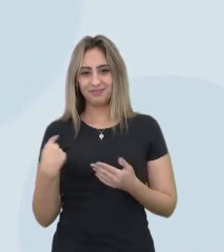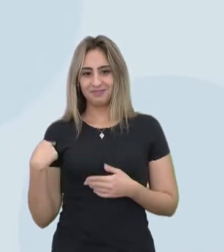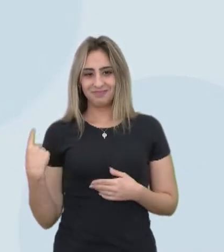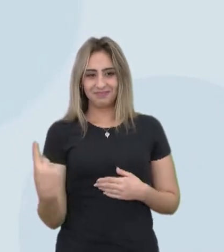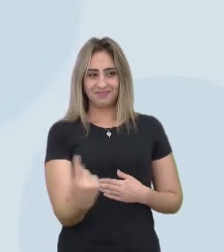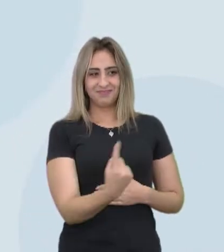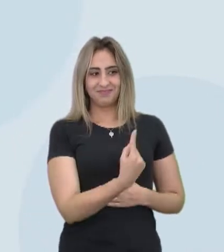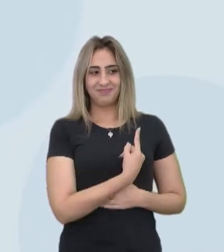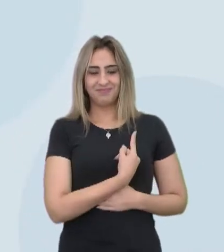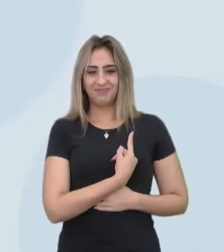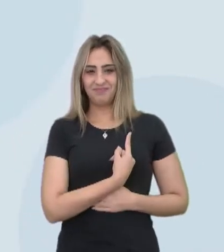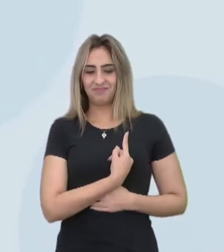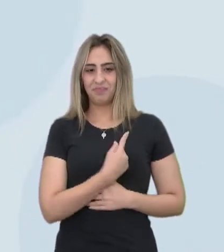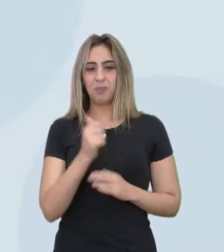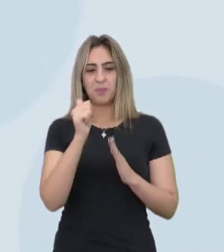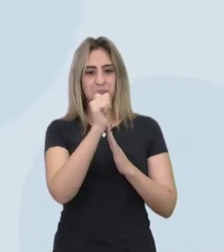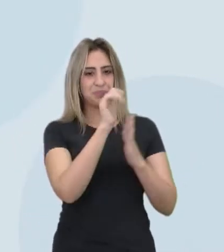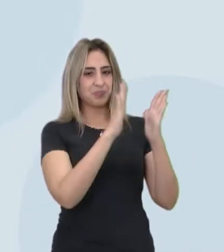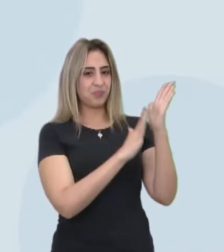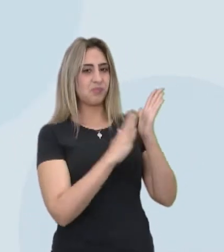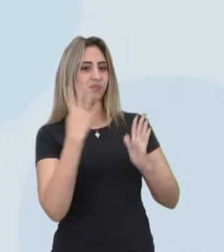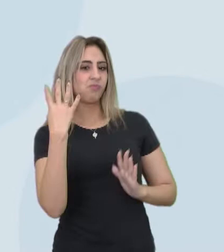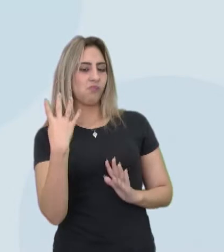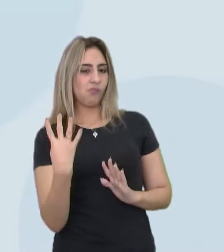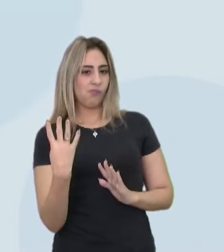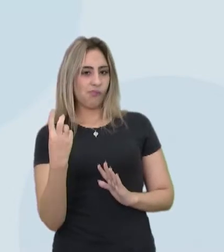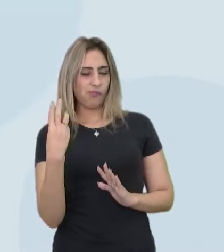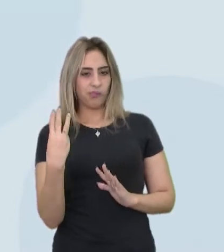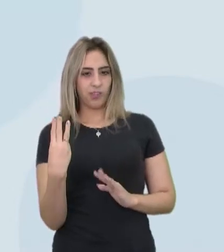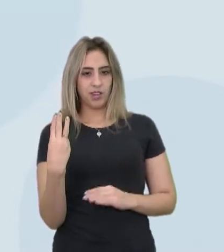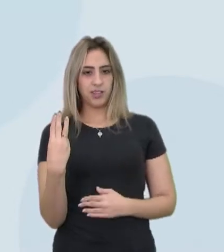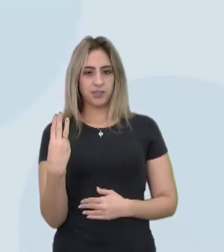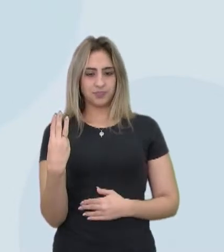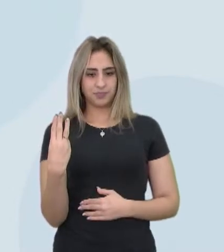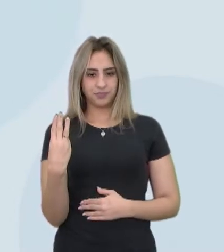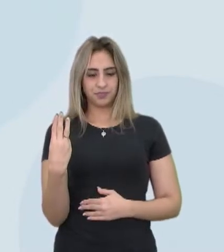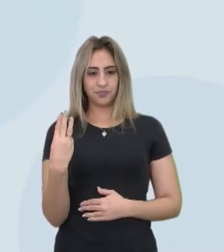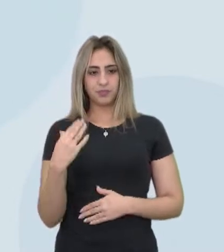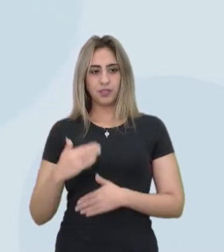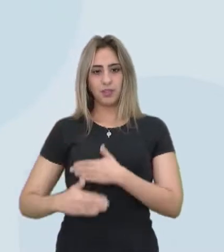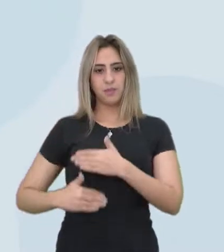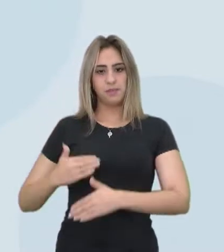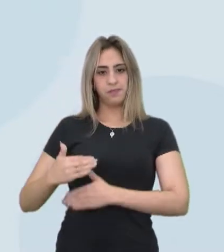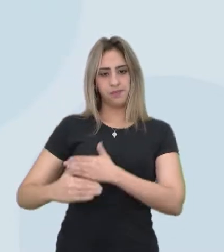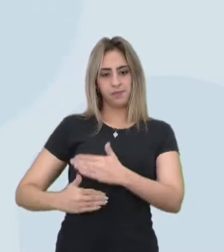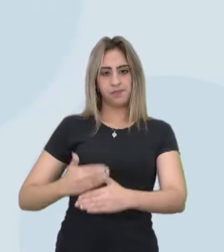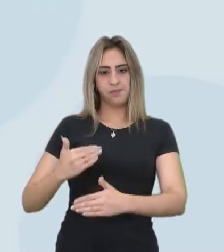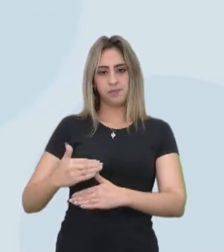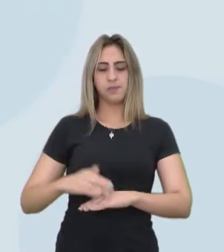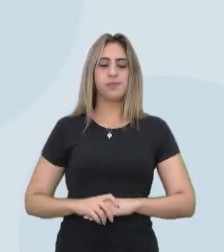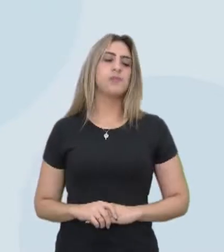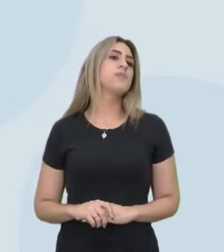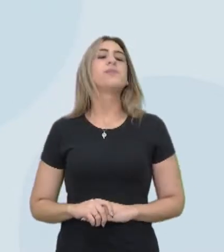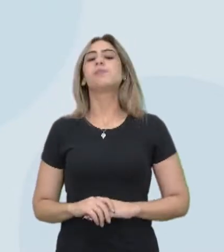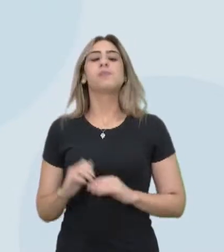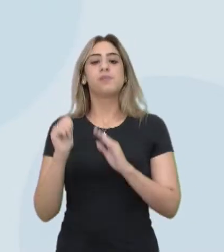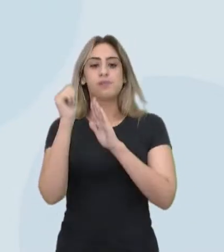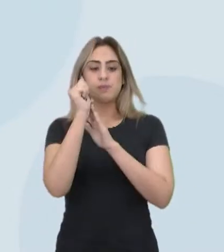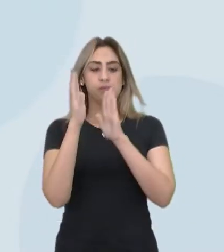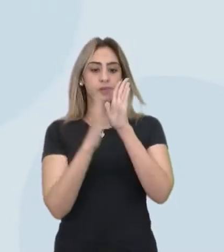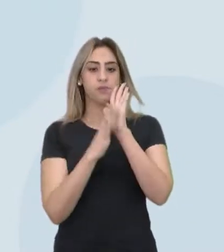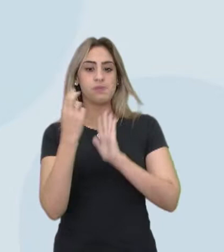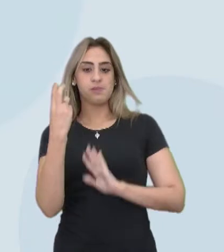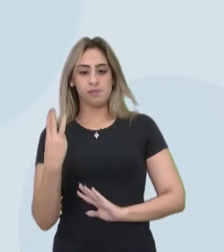nossa atividade 3 do desenvolvimento, né? O desenvolvimento dessa atividade